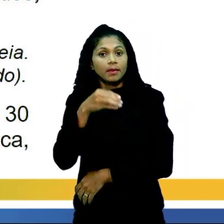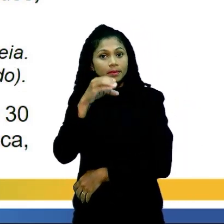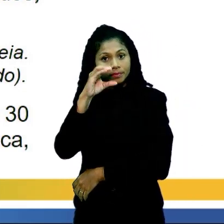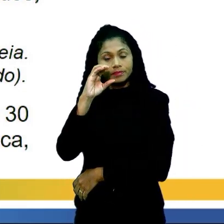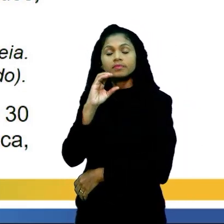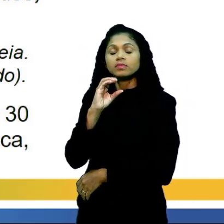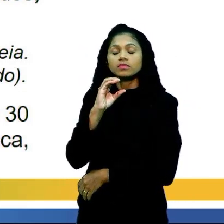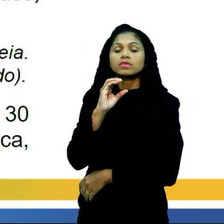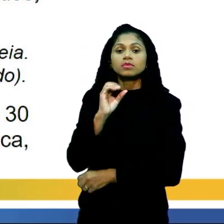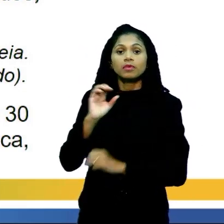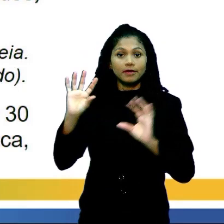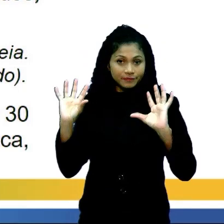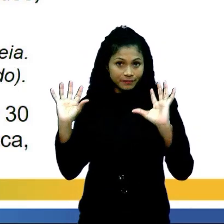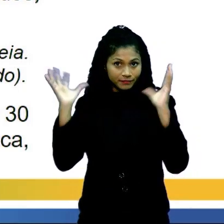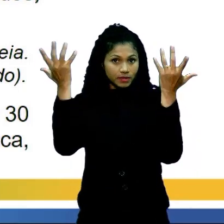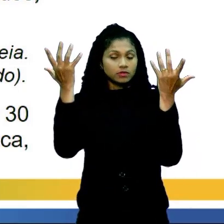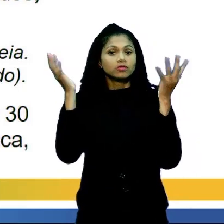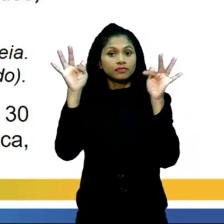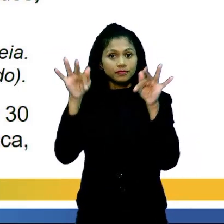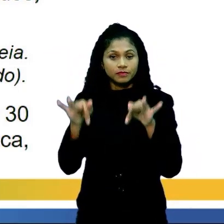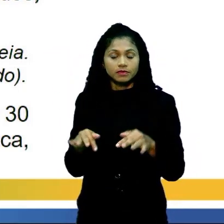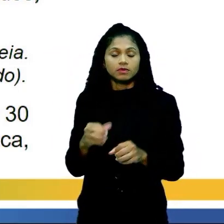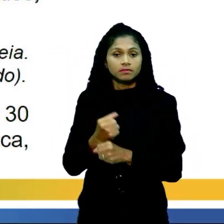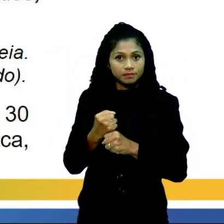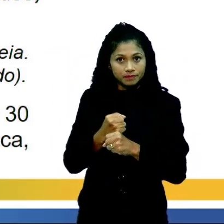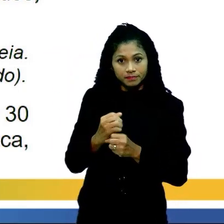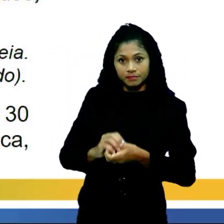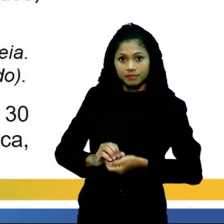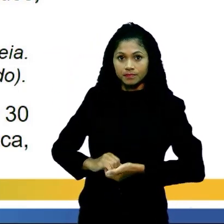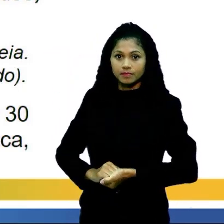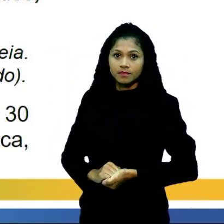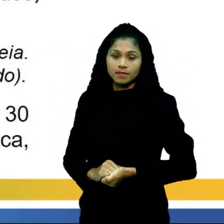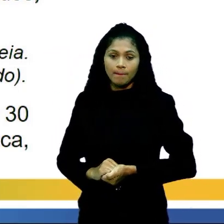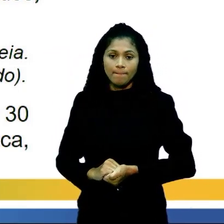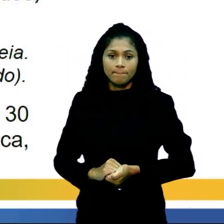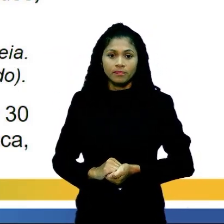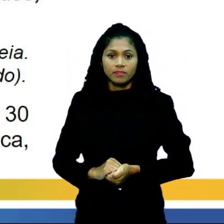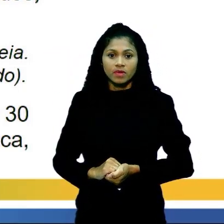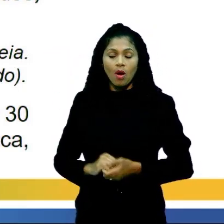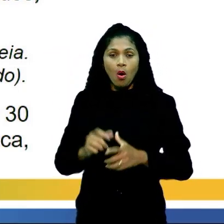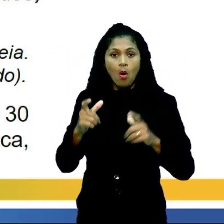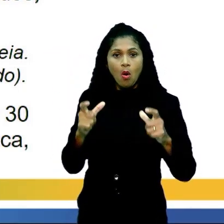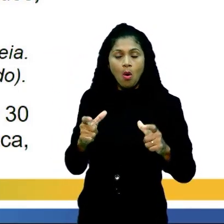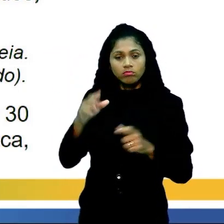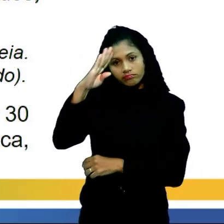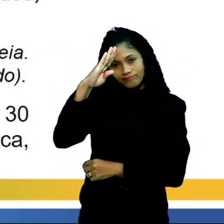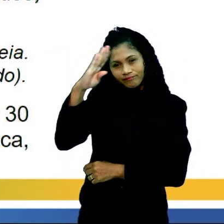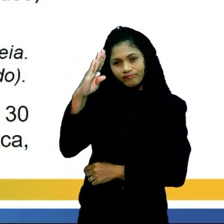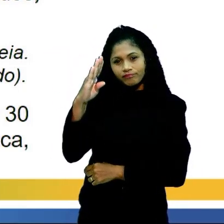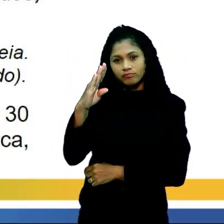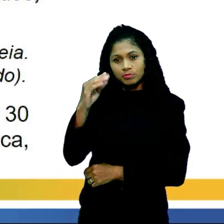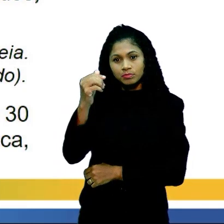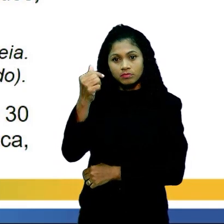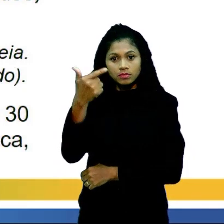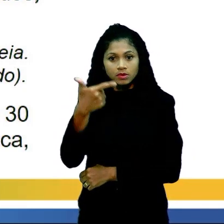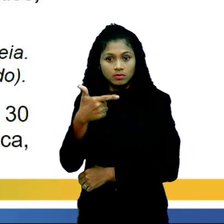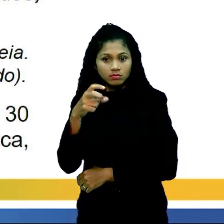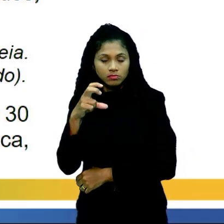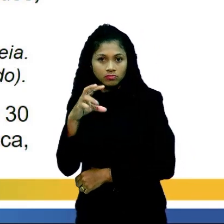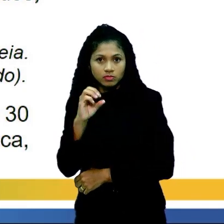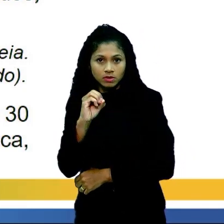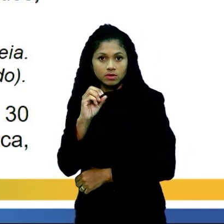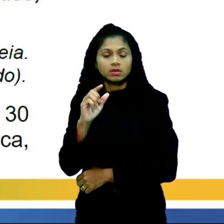as festas de fim de ano. Para o prato principal, estime 250 gramas de